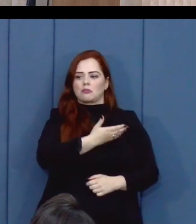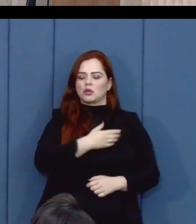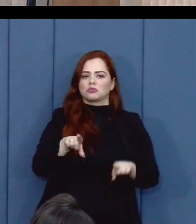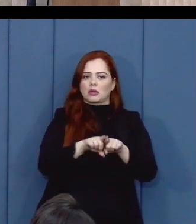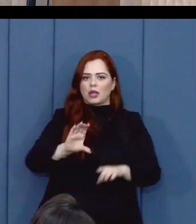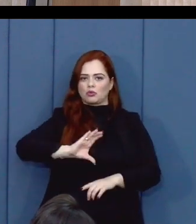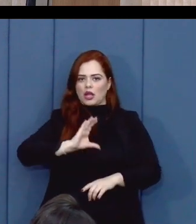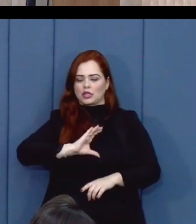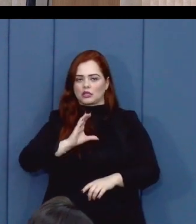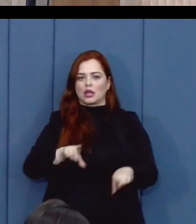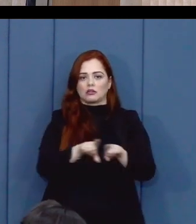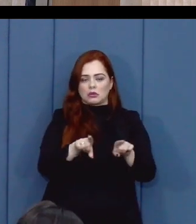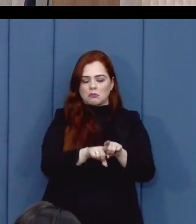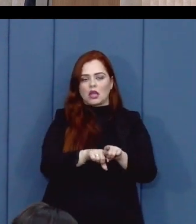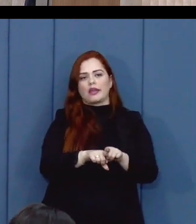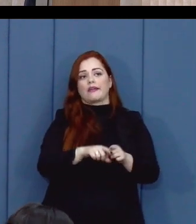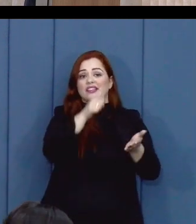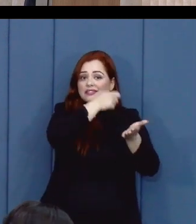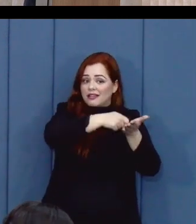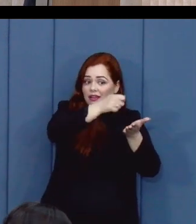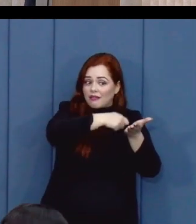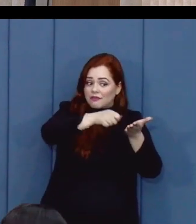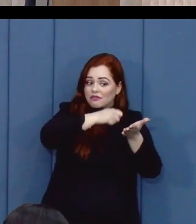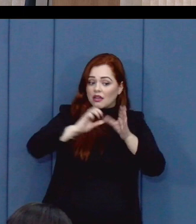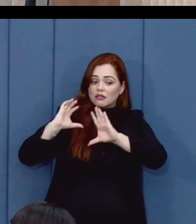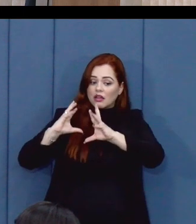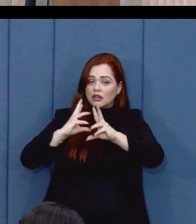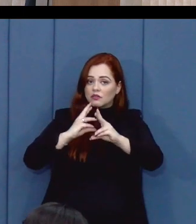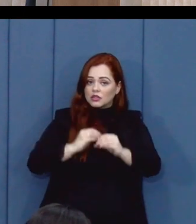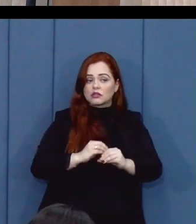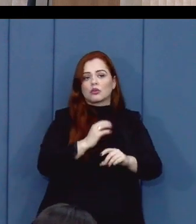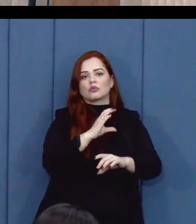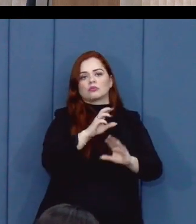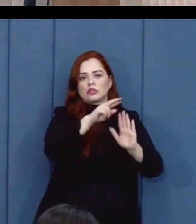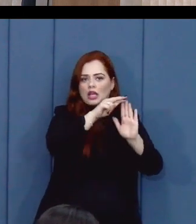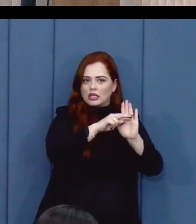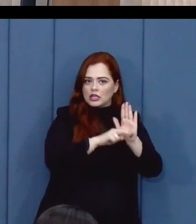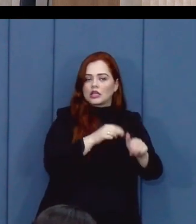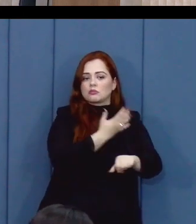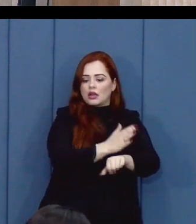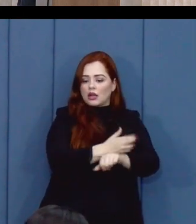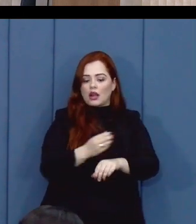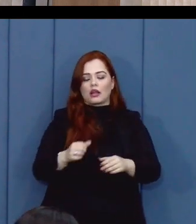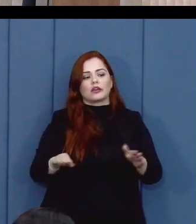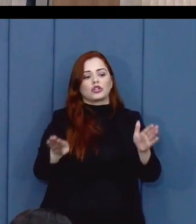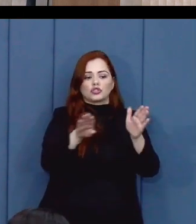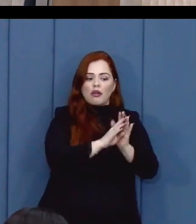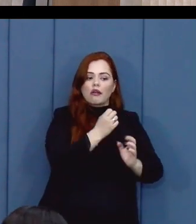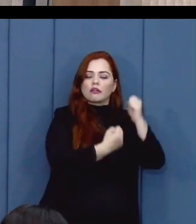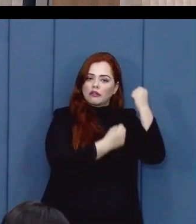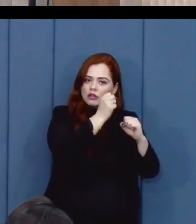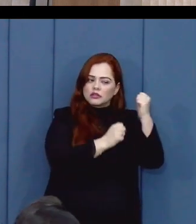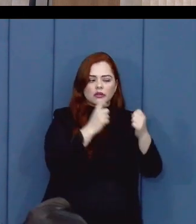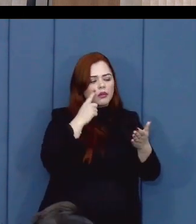Inspection Agency, conosco lá, escrevendo a revisão dos códigos de práticas e indo para as fábricas para ver se aquilo que estava